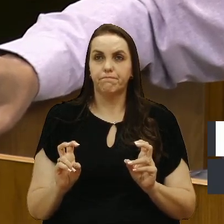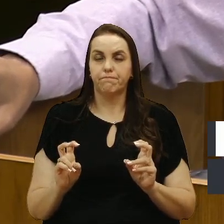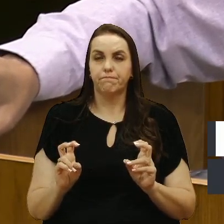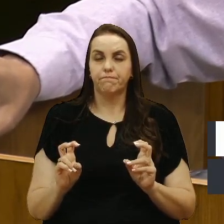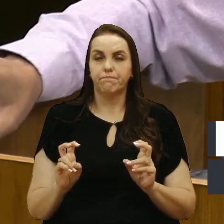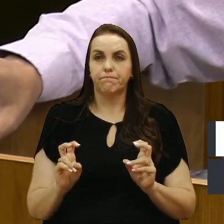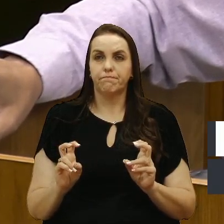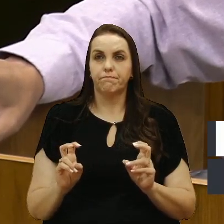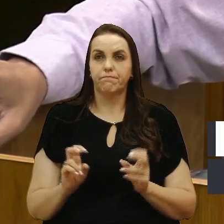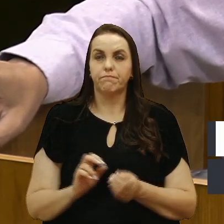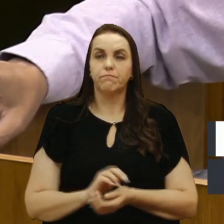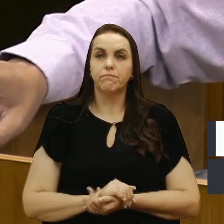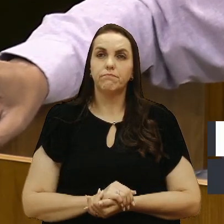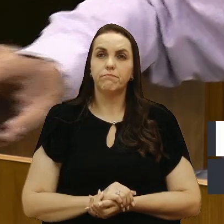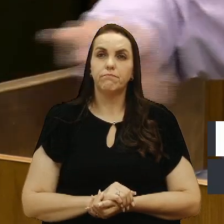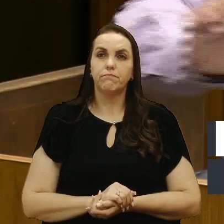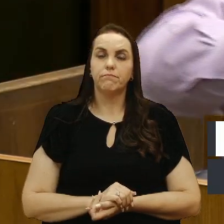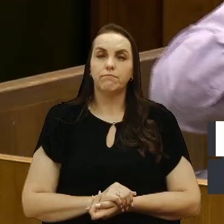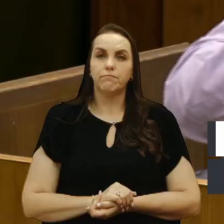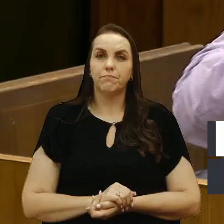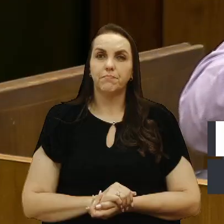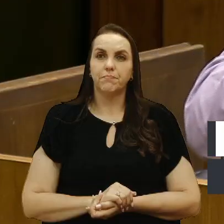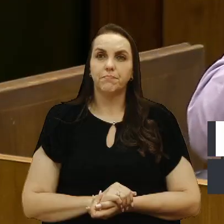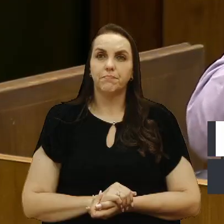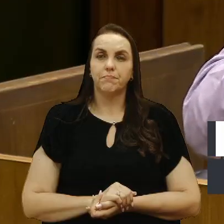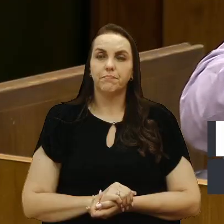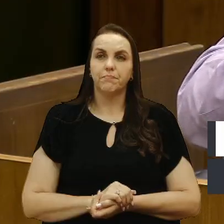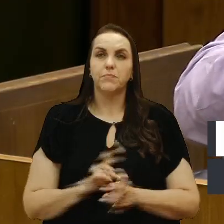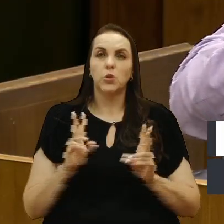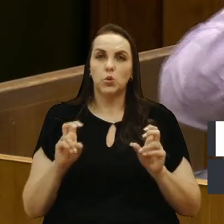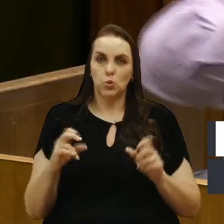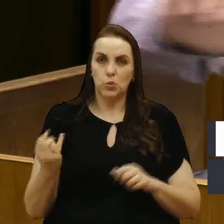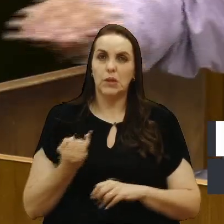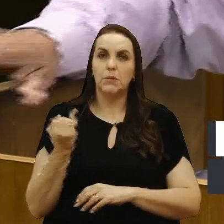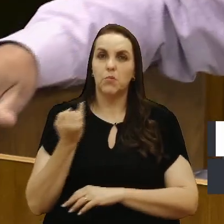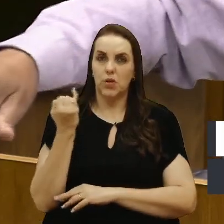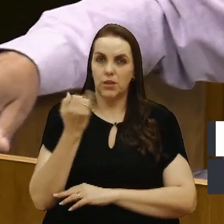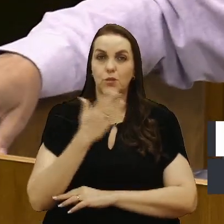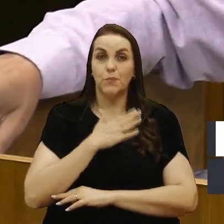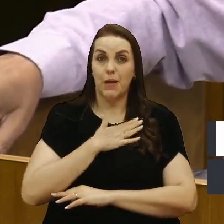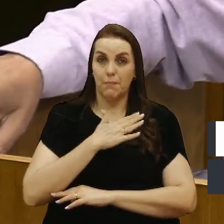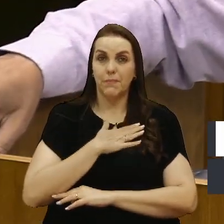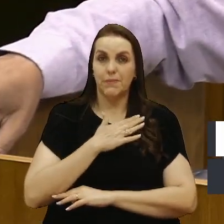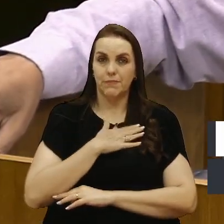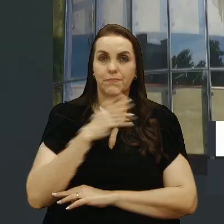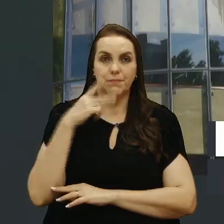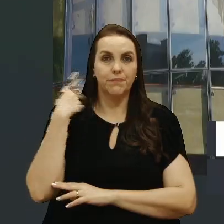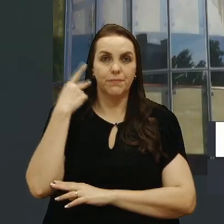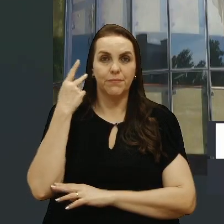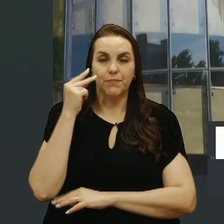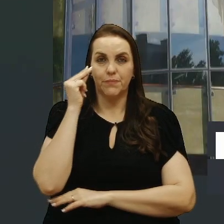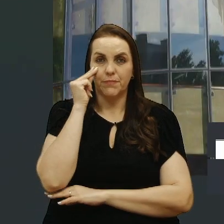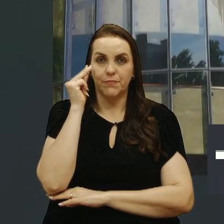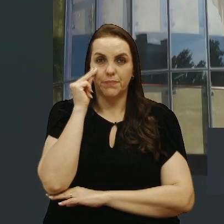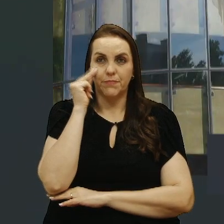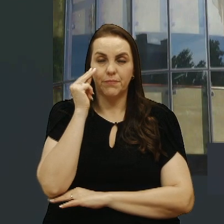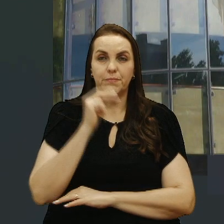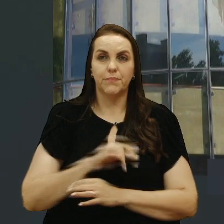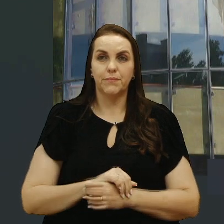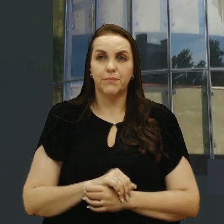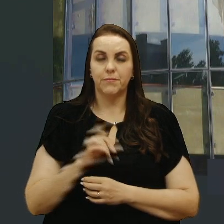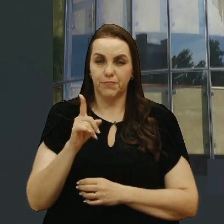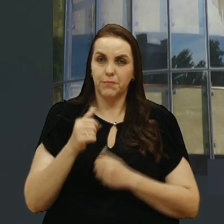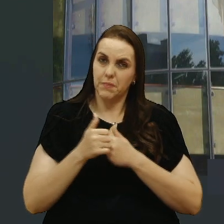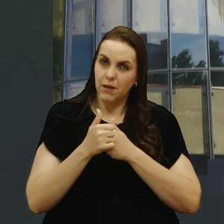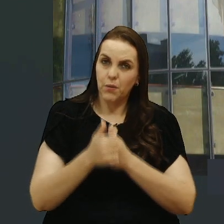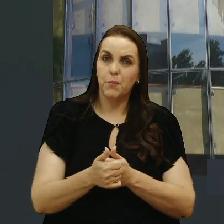é um assunto de grande importância para mim, vereador Cláudio Libardi, que o senhor me